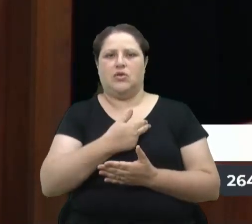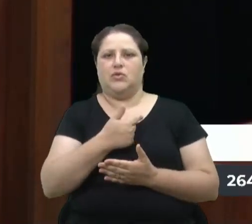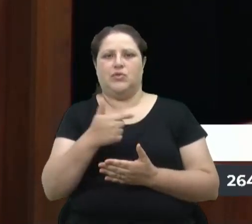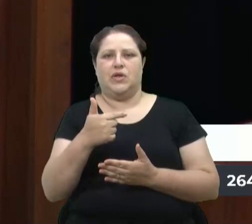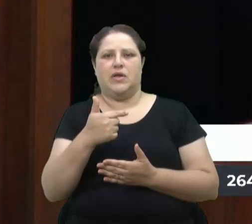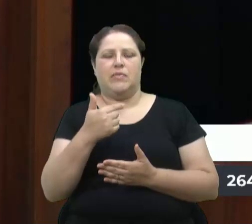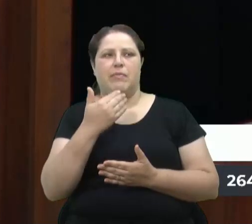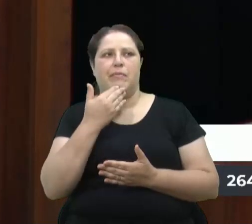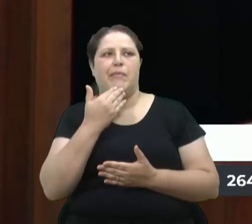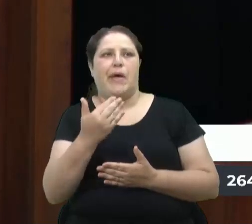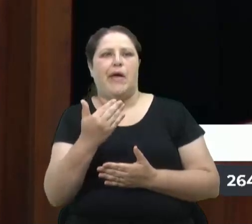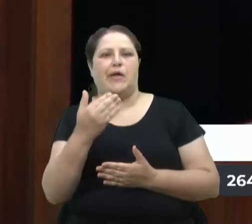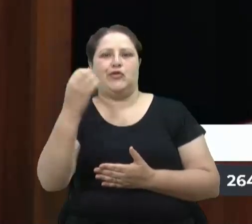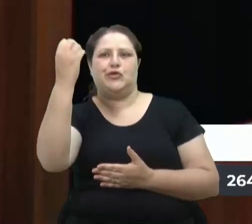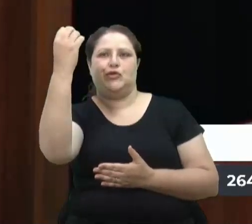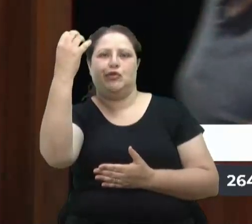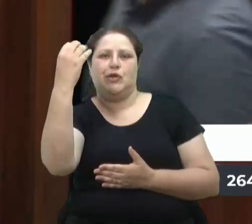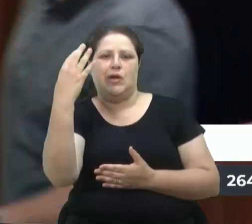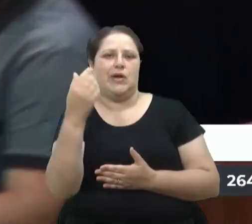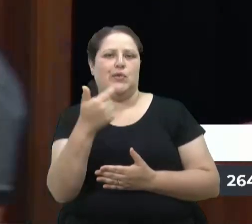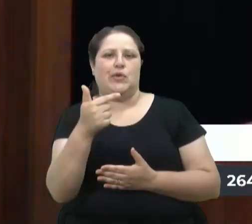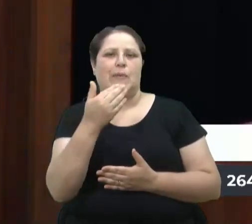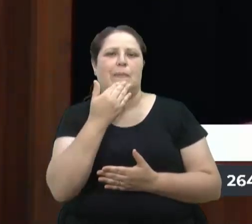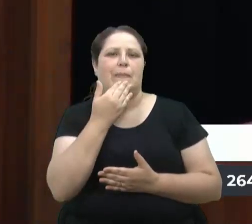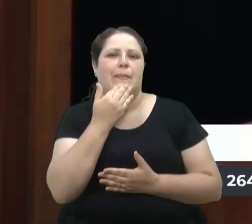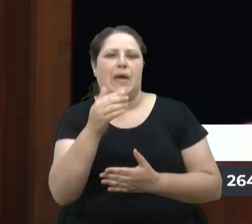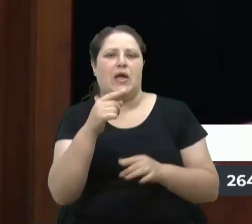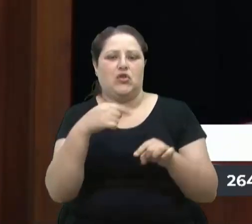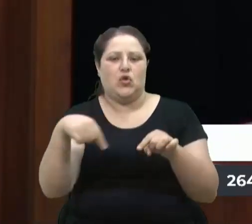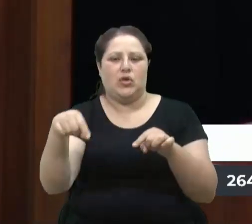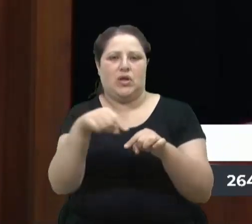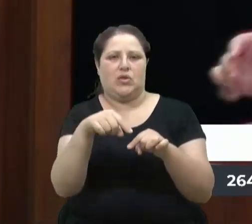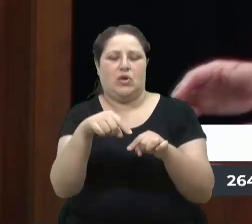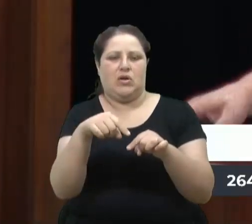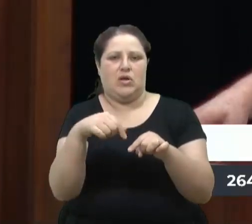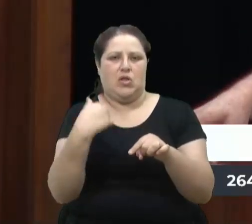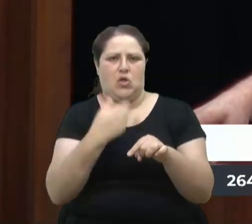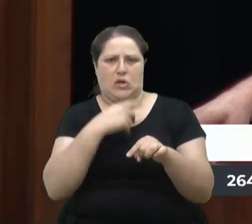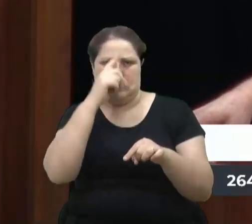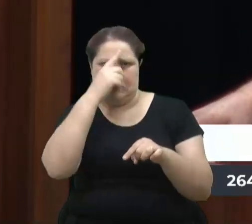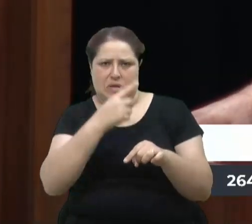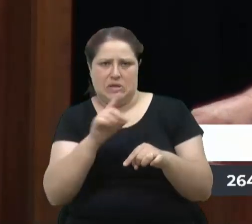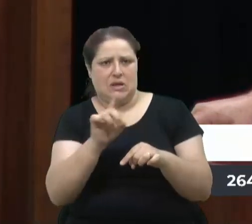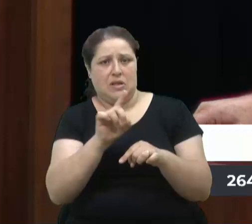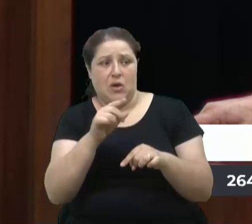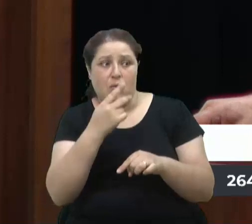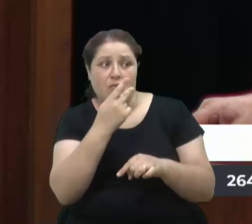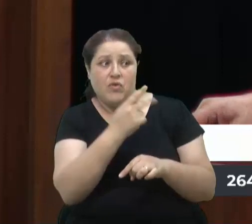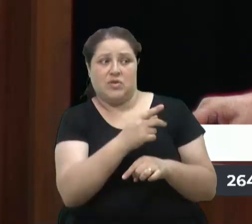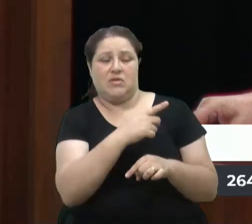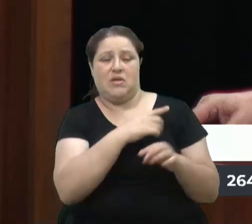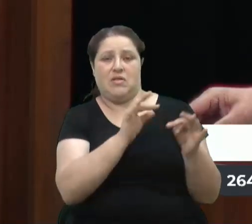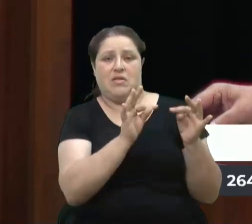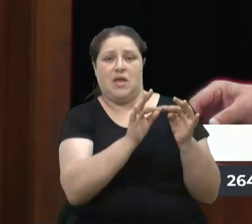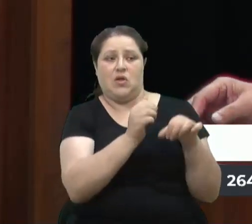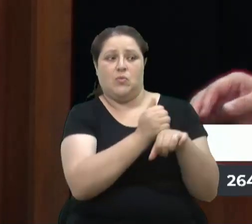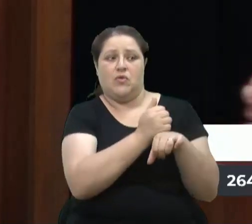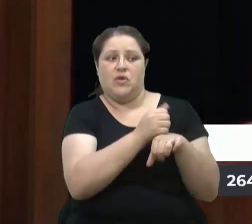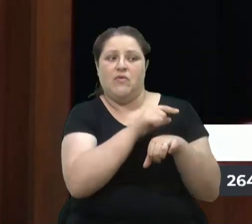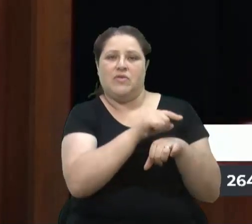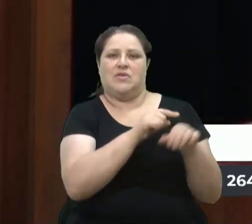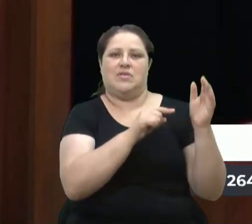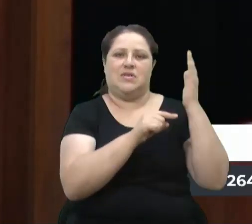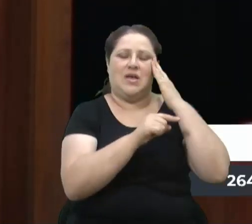técnicos aí. Uma declaração de lei do presidente para poder encerrar. Quem tem os técnicos é a secretaria. Quem pode dizer o que pode ser